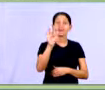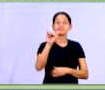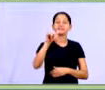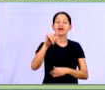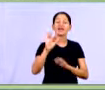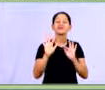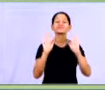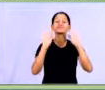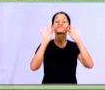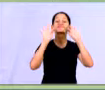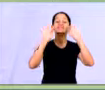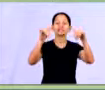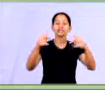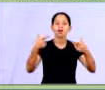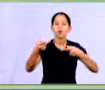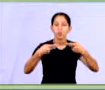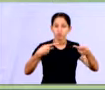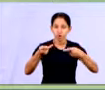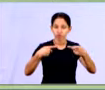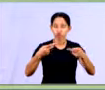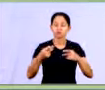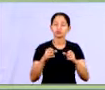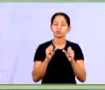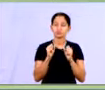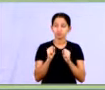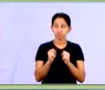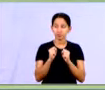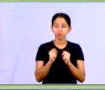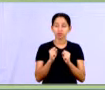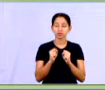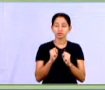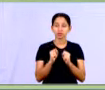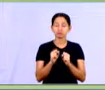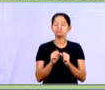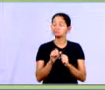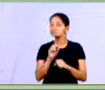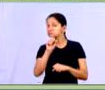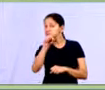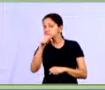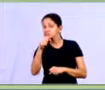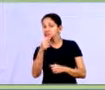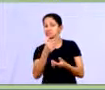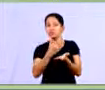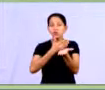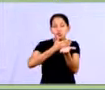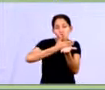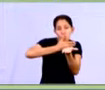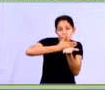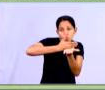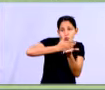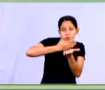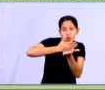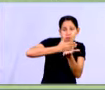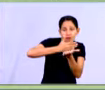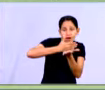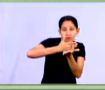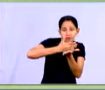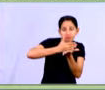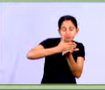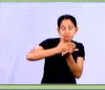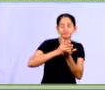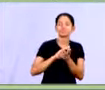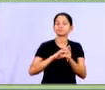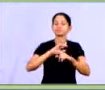do projeto. Então esse VPL a gente poderia dizer que é o T0, né? É como se fosse o início. E